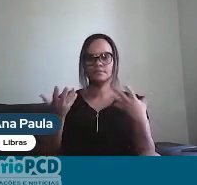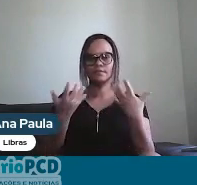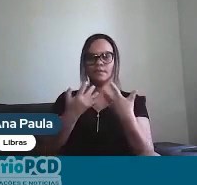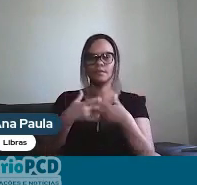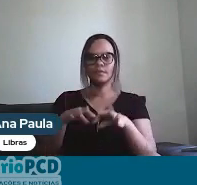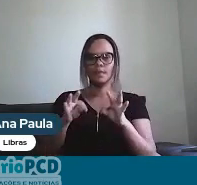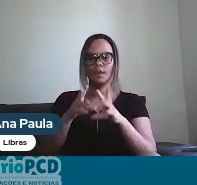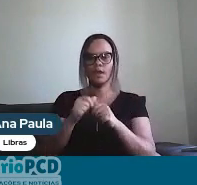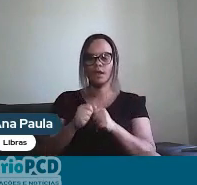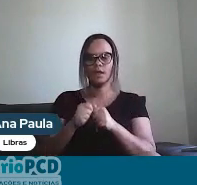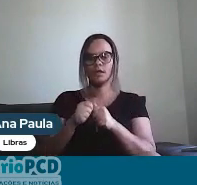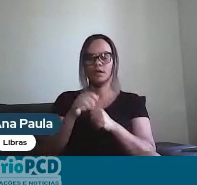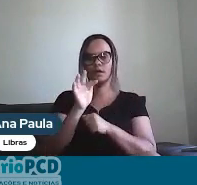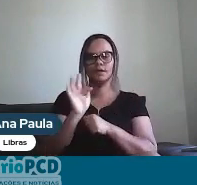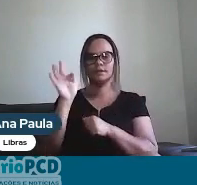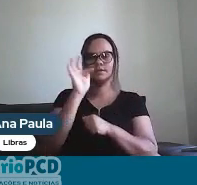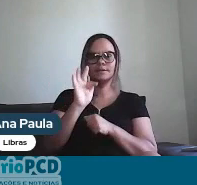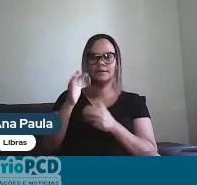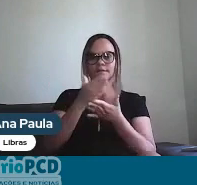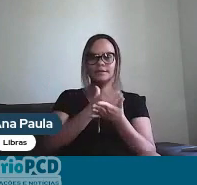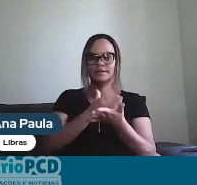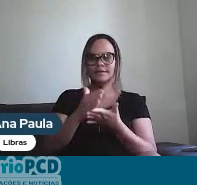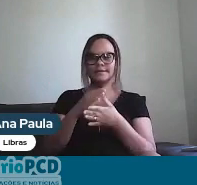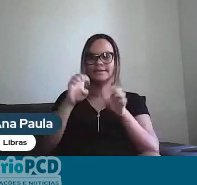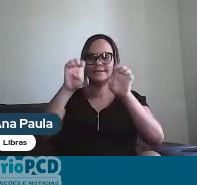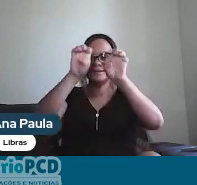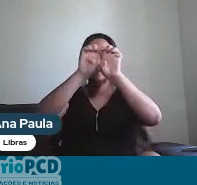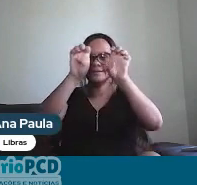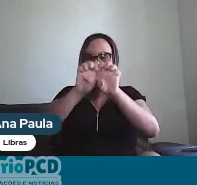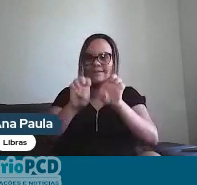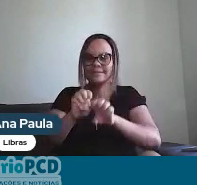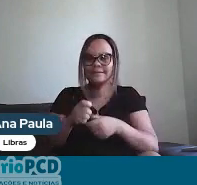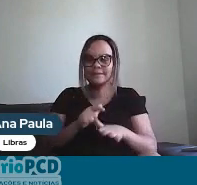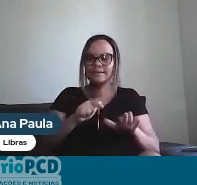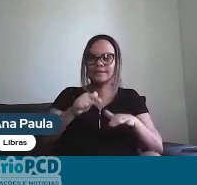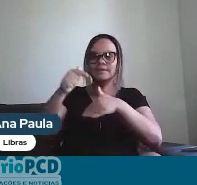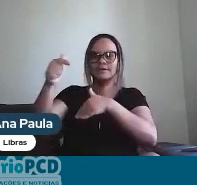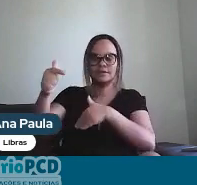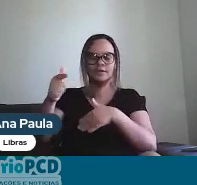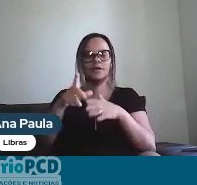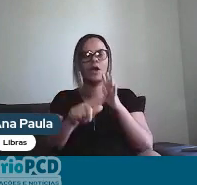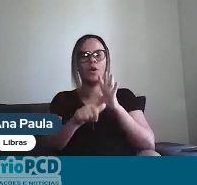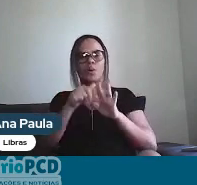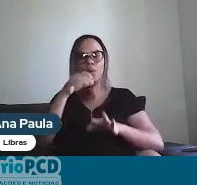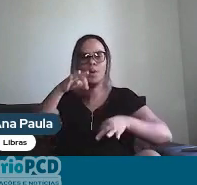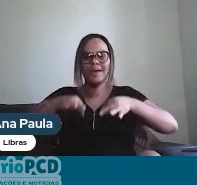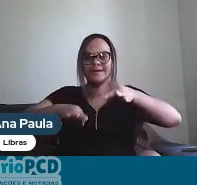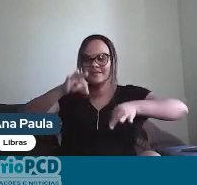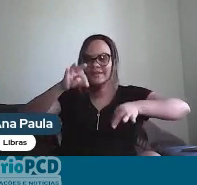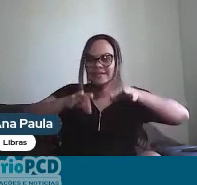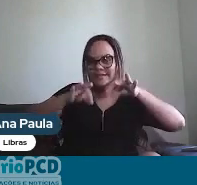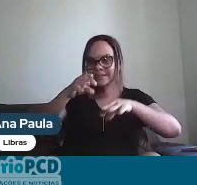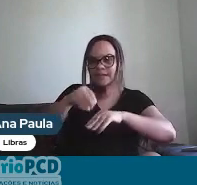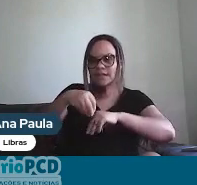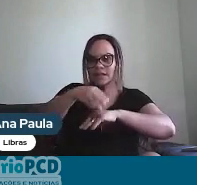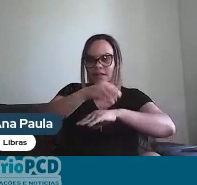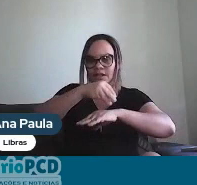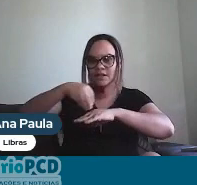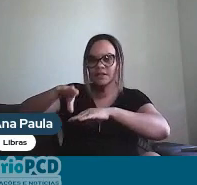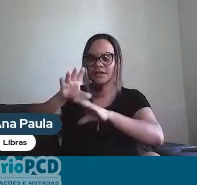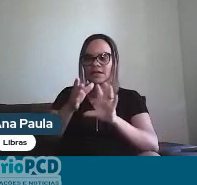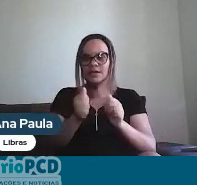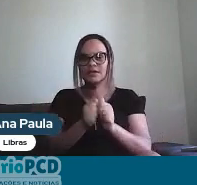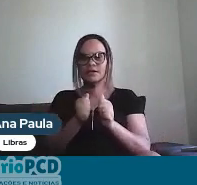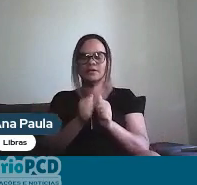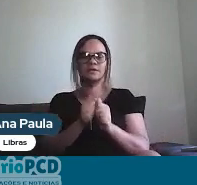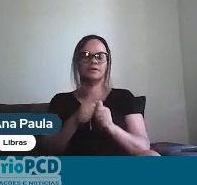todos os entes federativos, que já está começando a ser estruturada. Semana que vem a gente já tem as primeiras oficinas em alguns lugares do país, junto ao Plano Viver